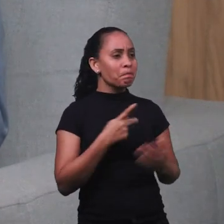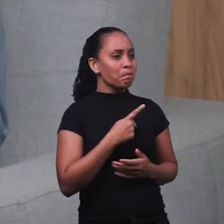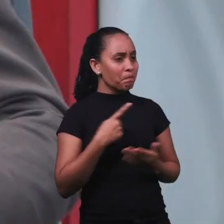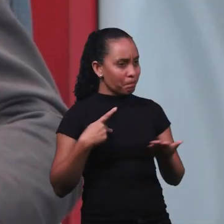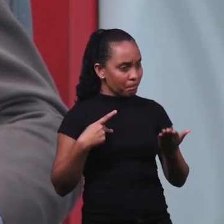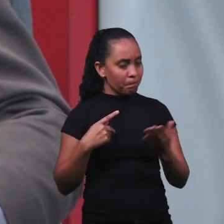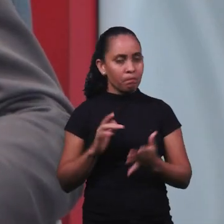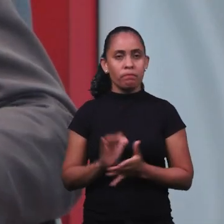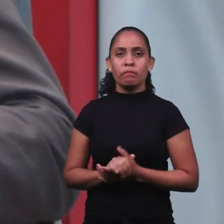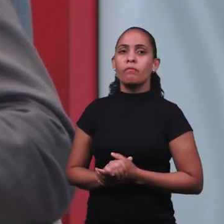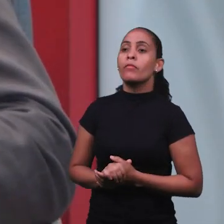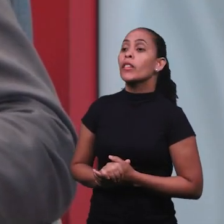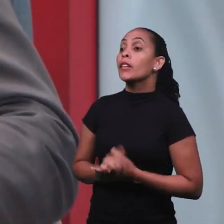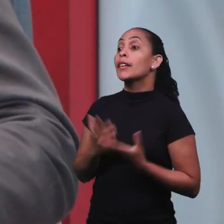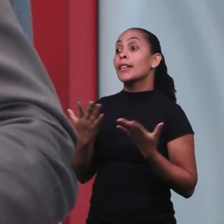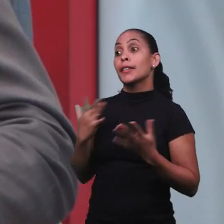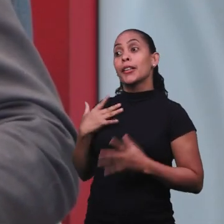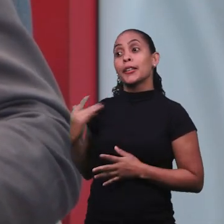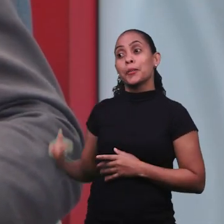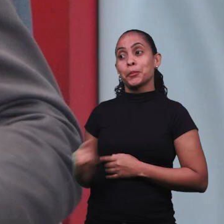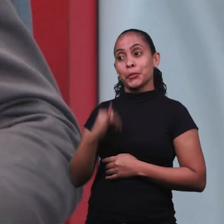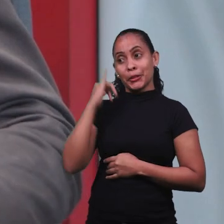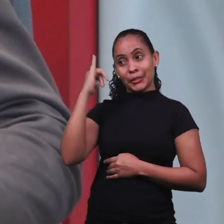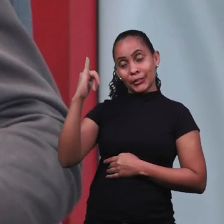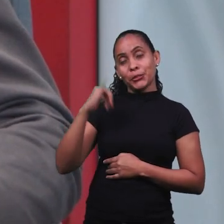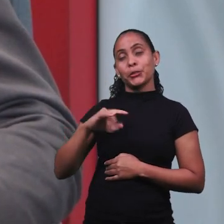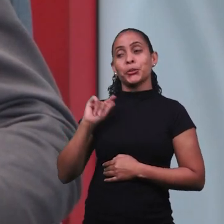Cosme. Pastor Abel, é importante